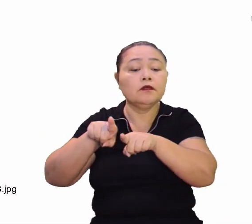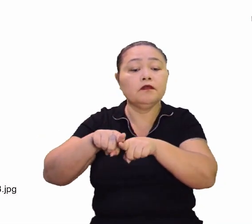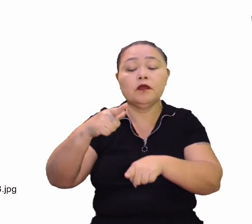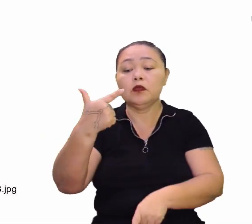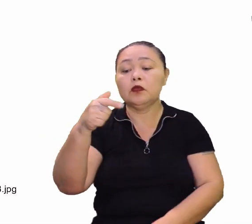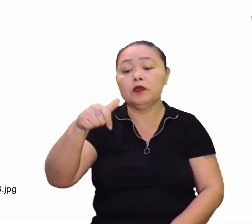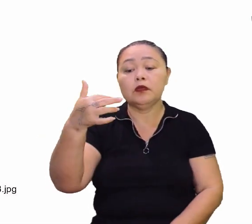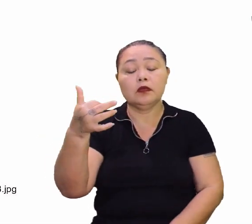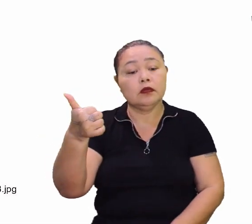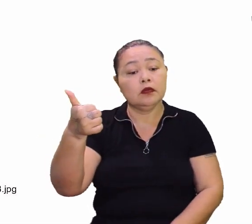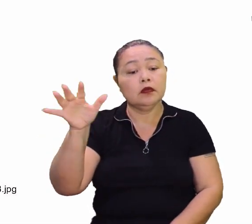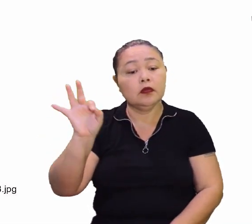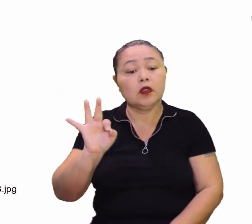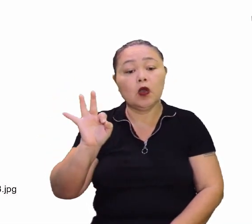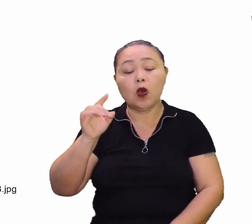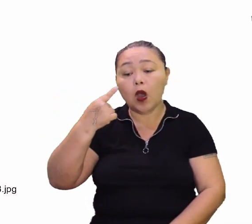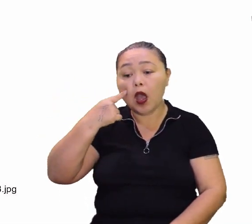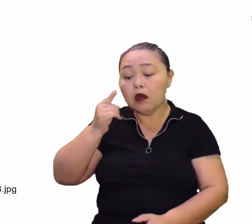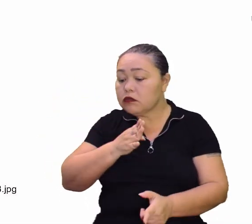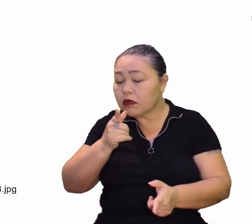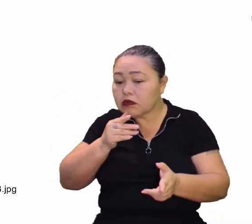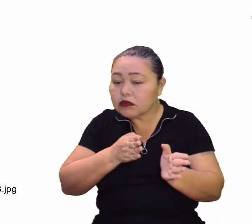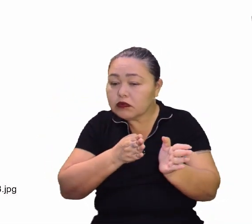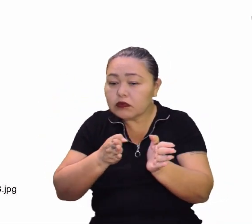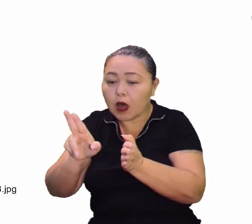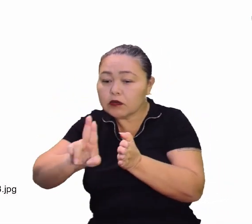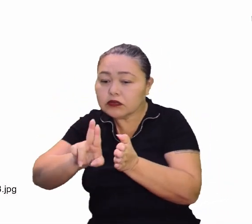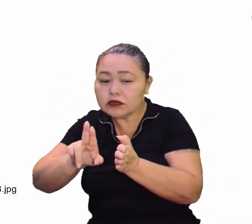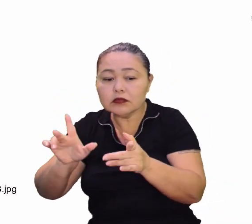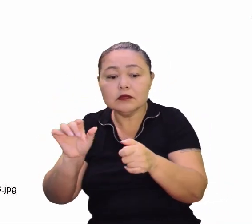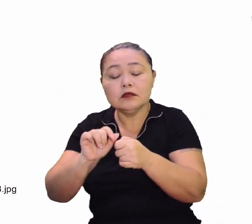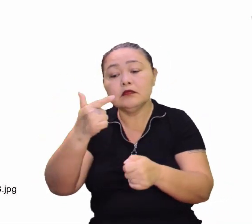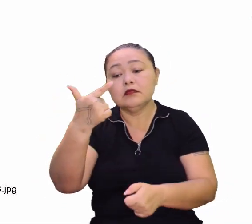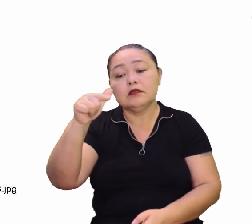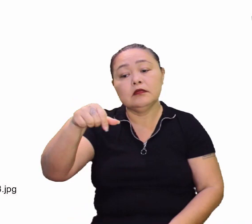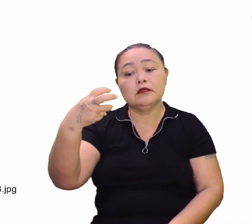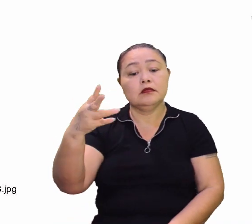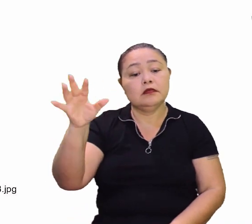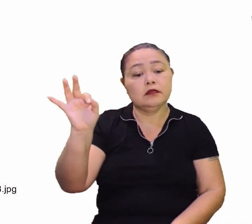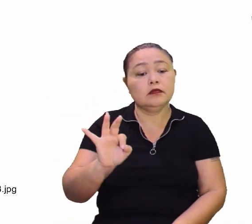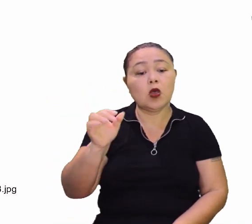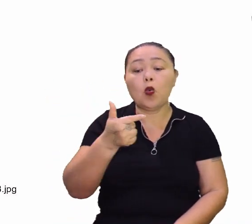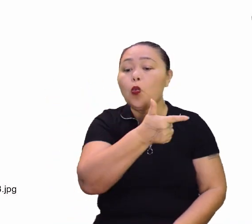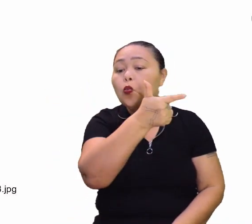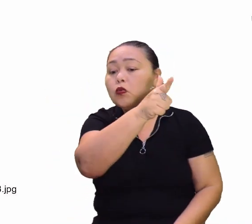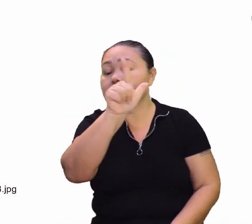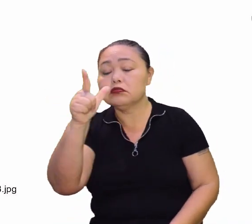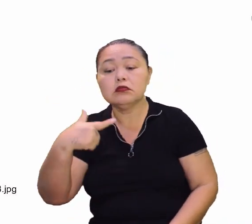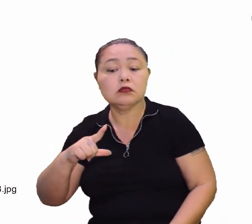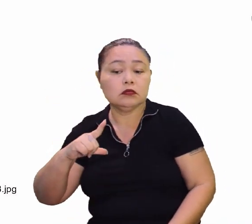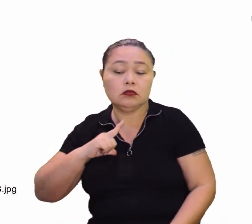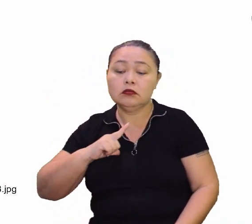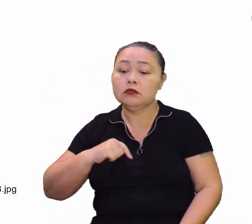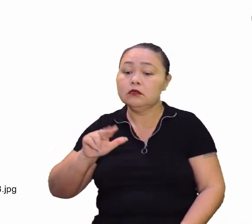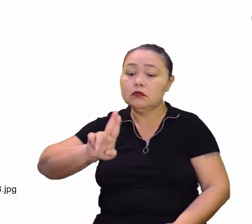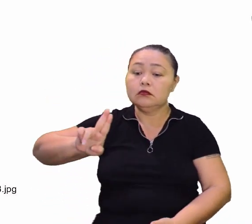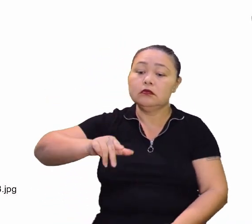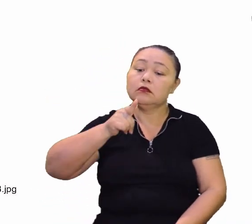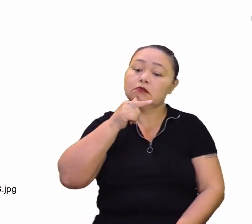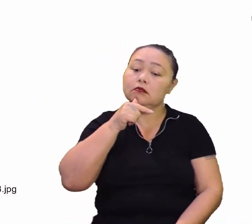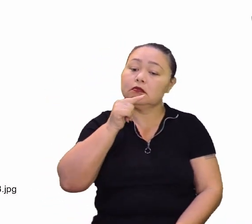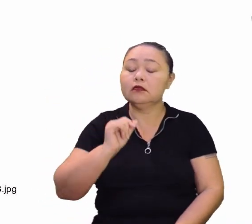utilizar essa água a partir de fonte ou nascente, e 2,3% outras formas de